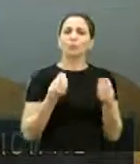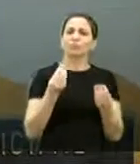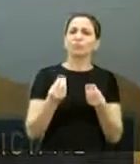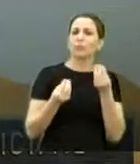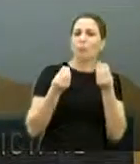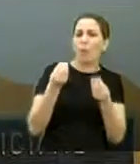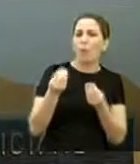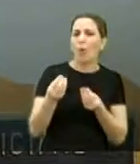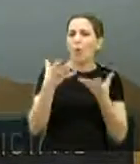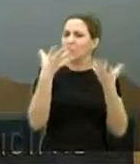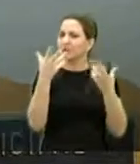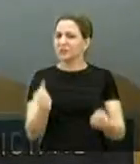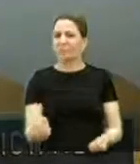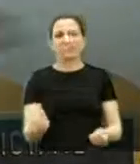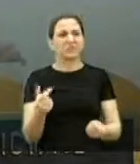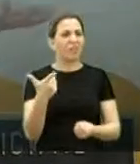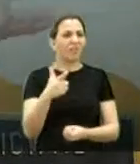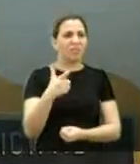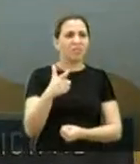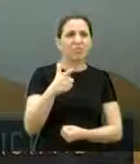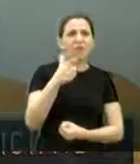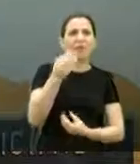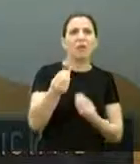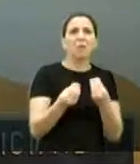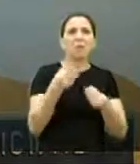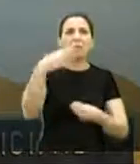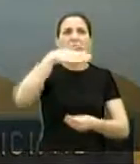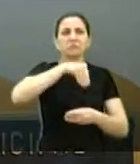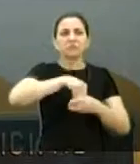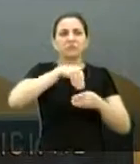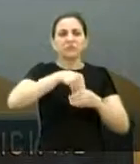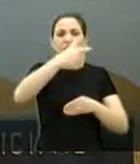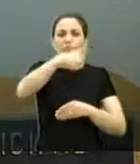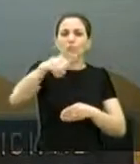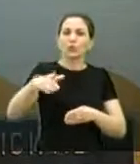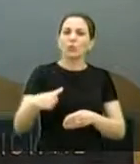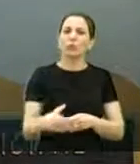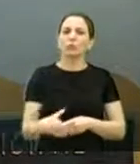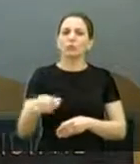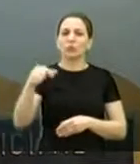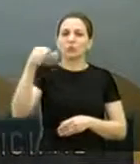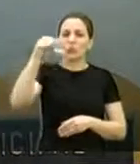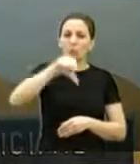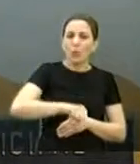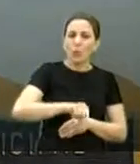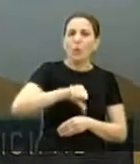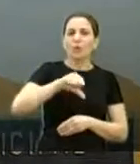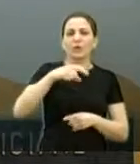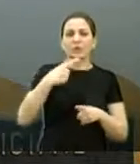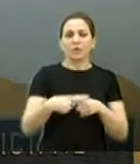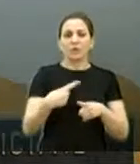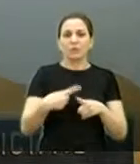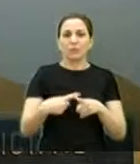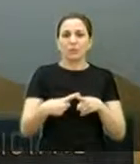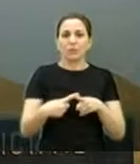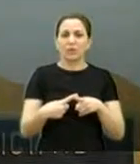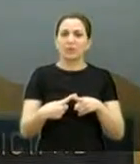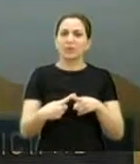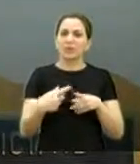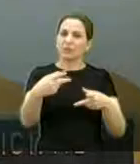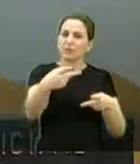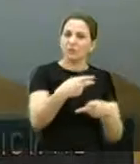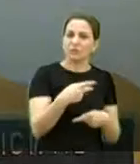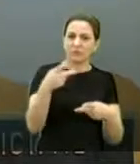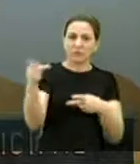gente não vai aceitar porque é um candidato de outra cidade? Não. Isso é uma besteira. Porque a gente vai, a gente